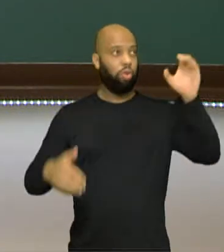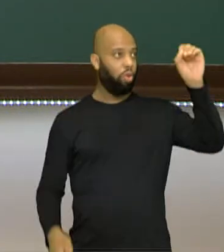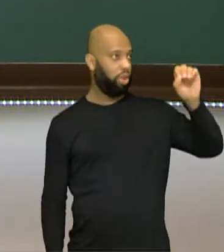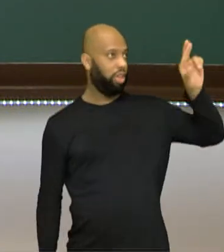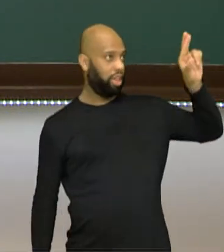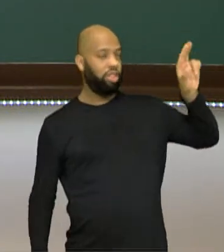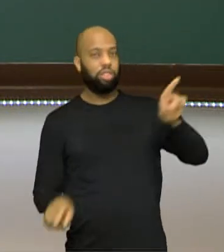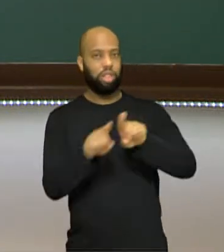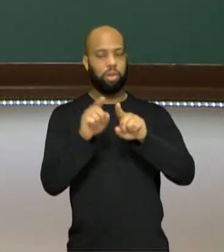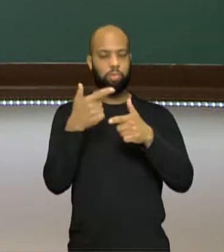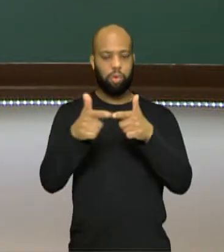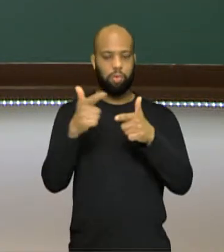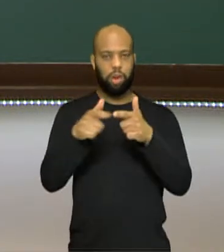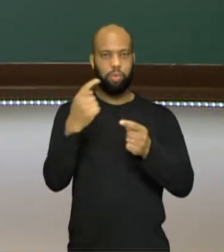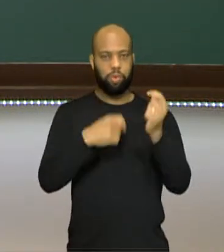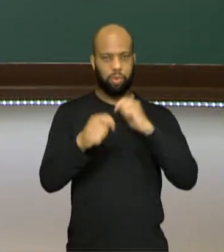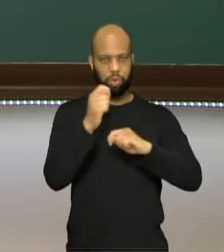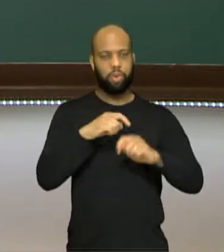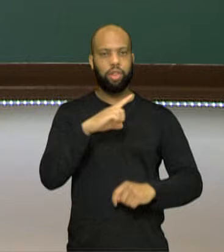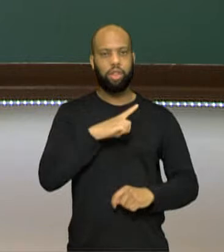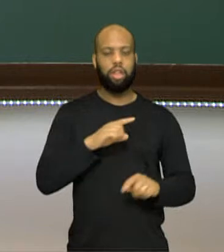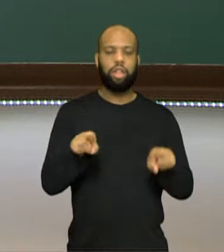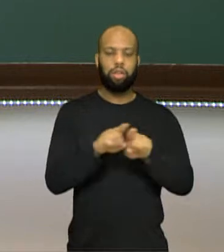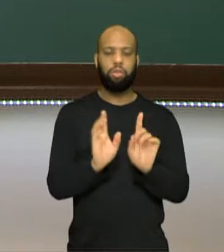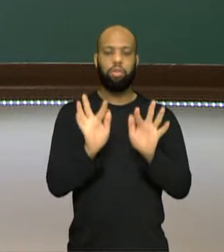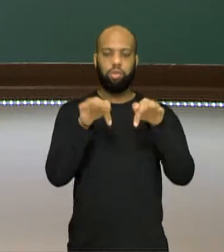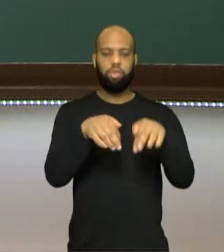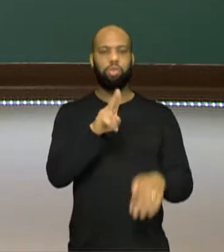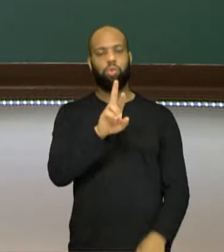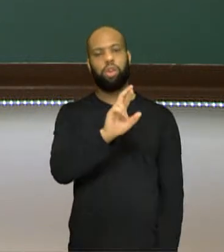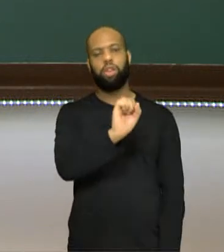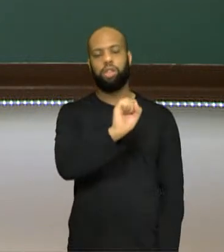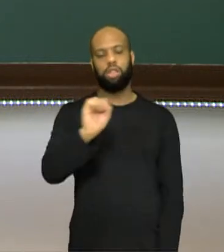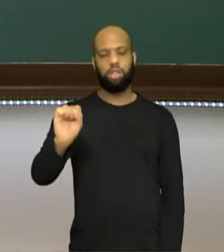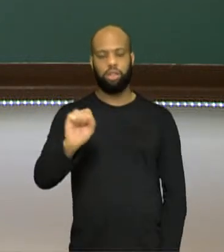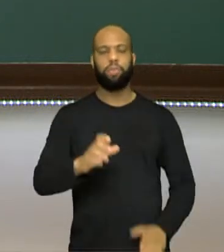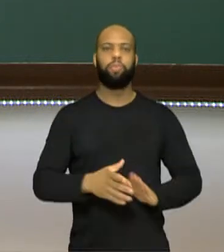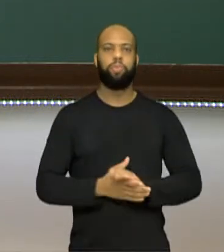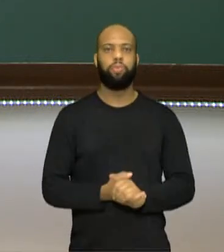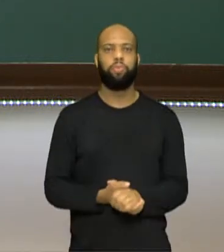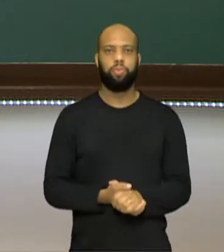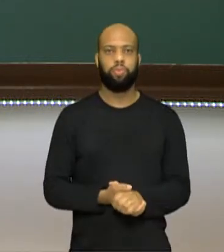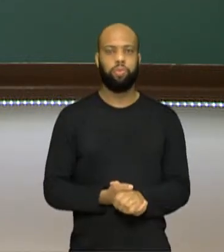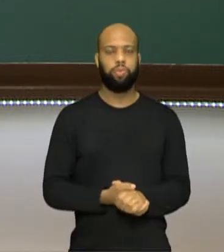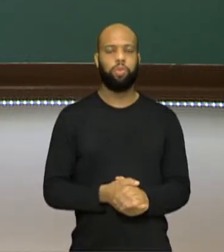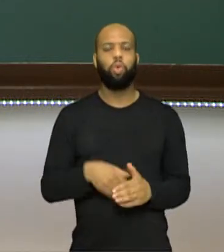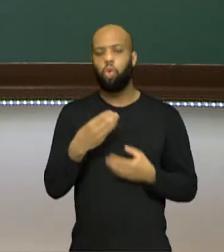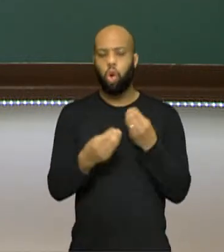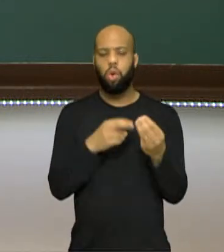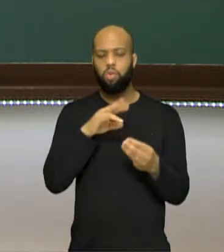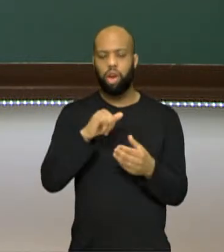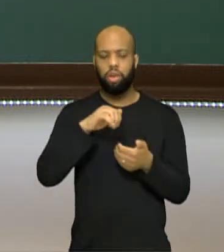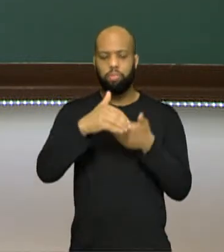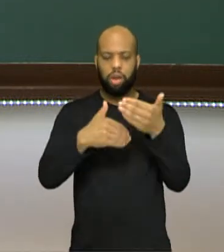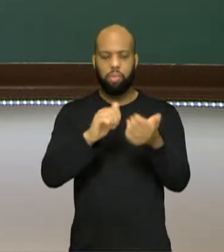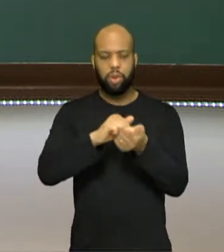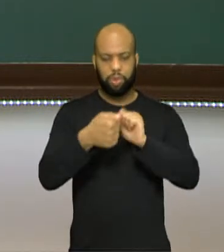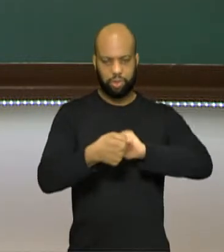problemas econômicos encontrados e o fim da antiga União Soviética, como vai acontecer a